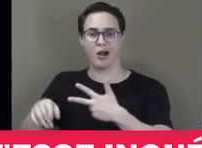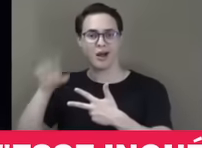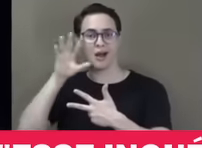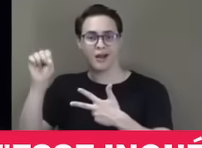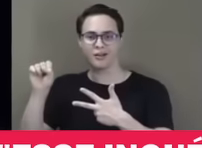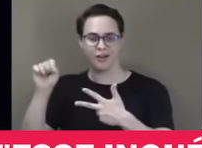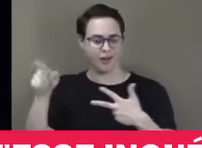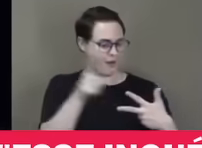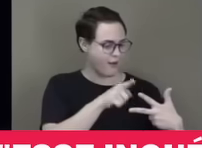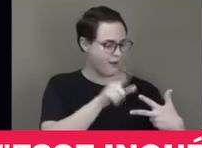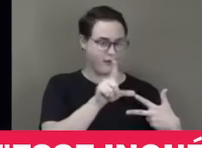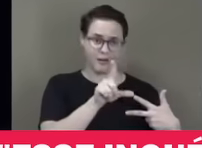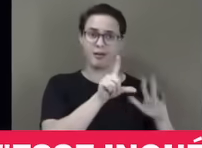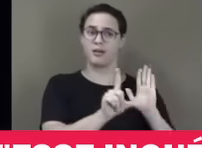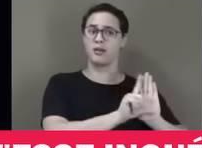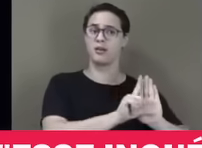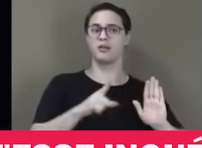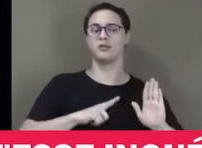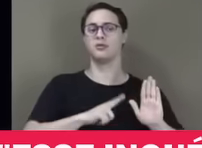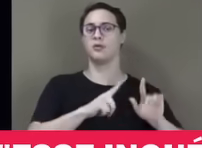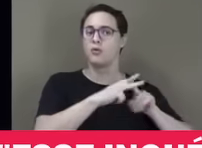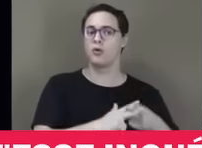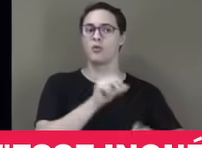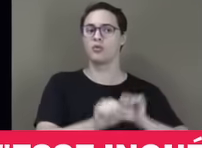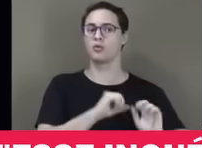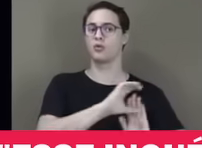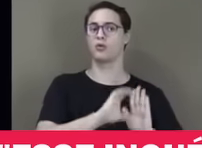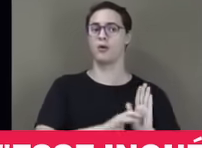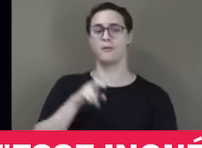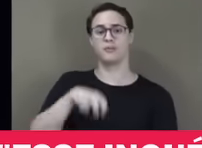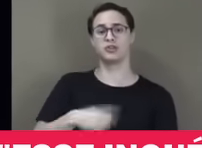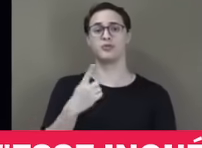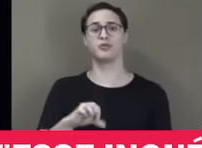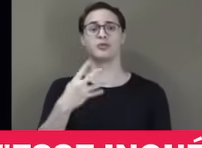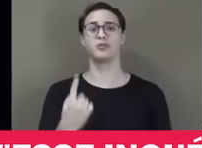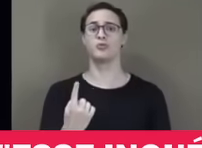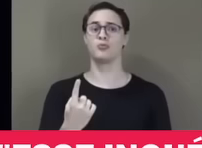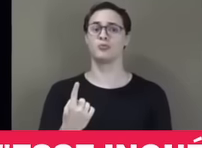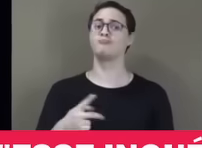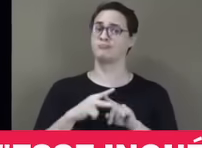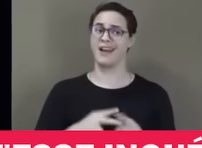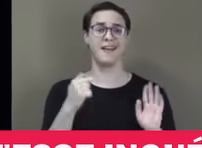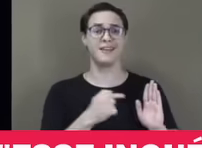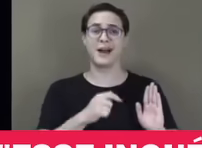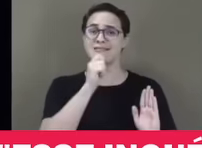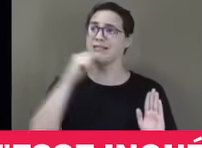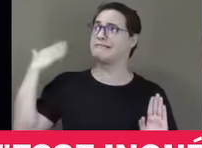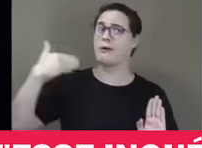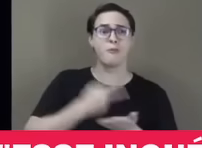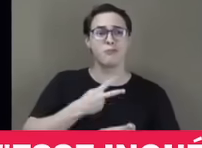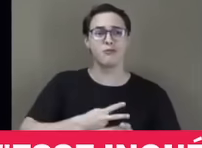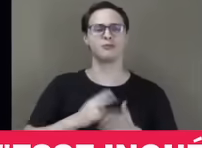aqui. Para, por exemplo, atualizar o Código de Processo Penal, que é de 1941. É este que está em vigor.